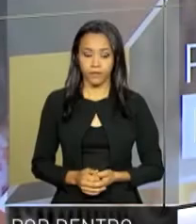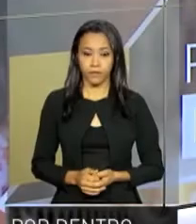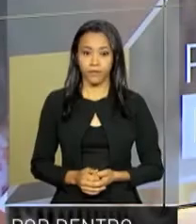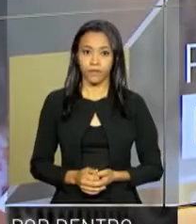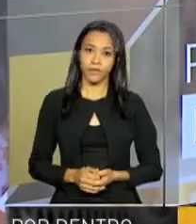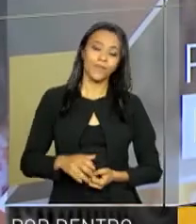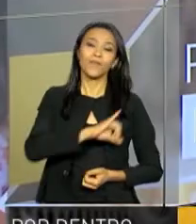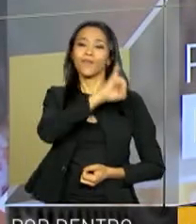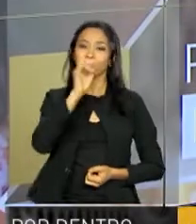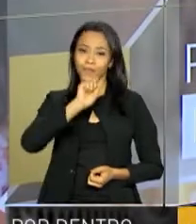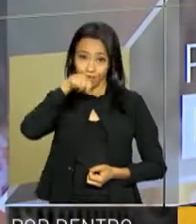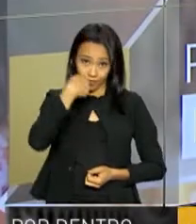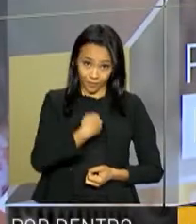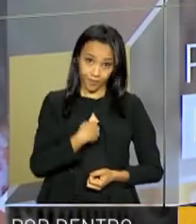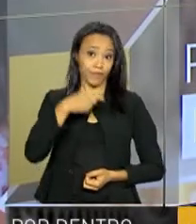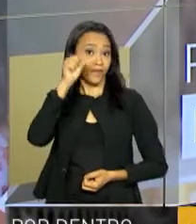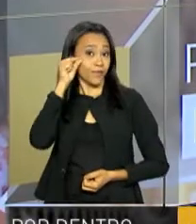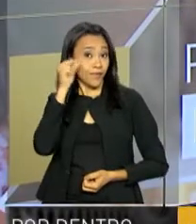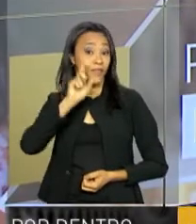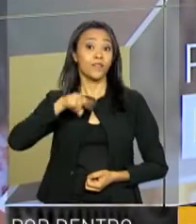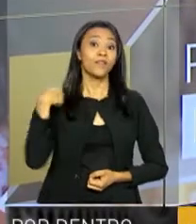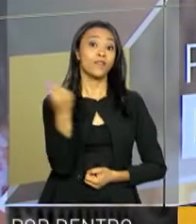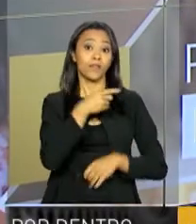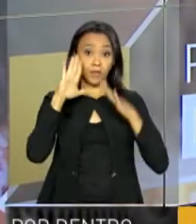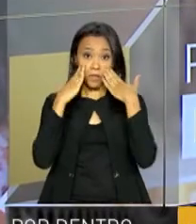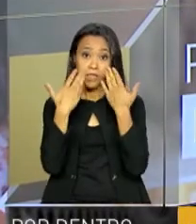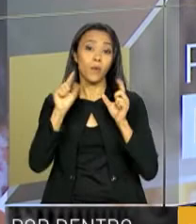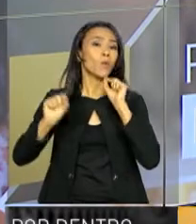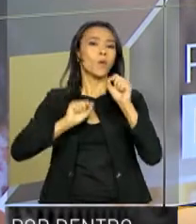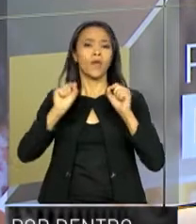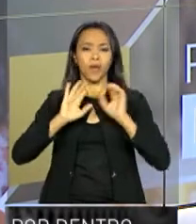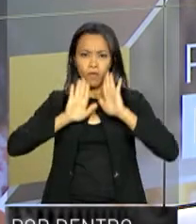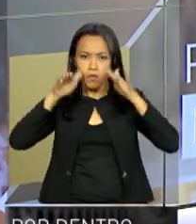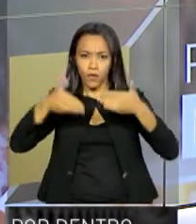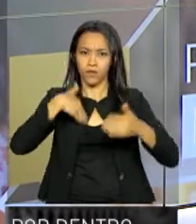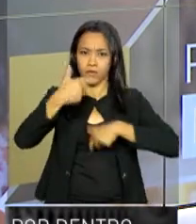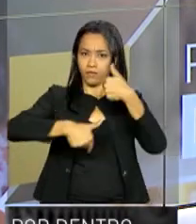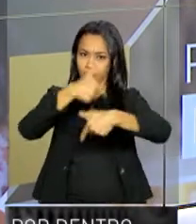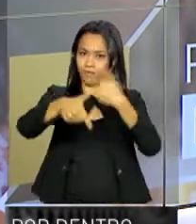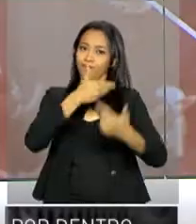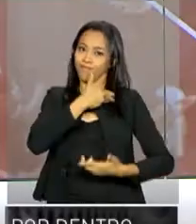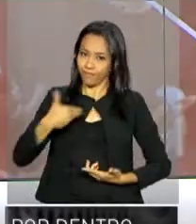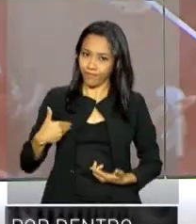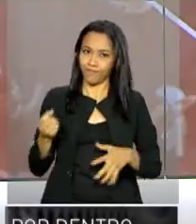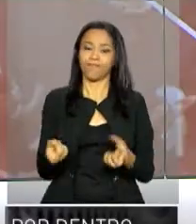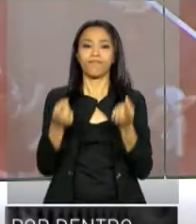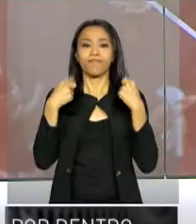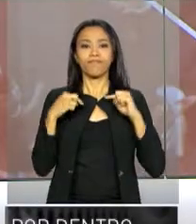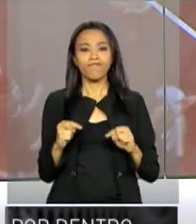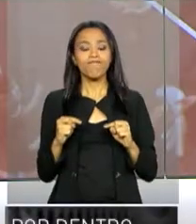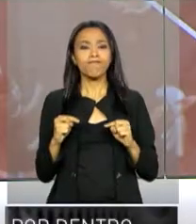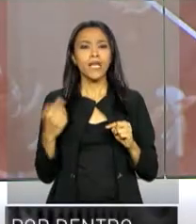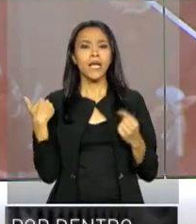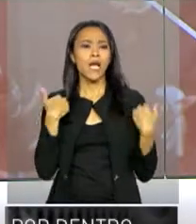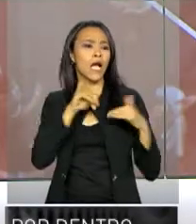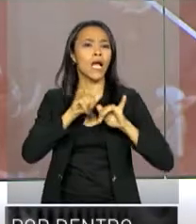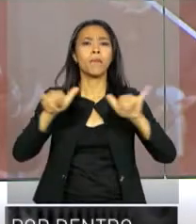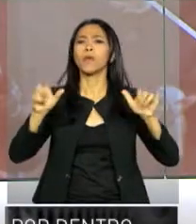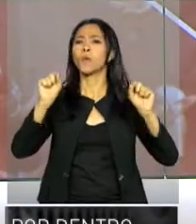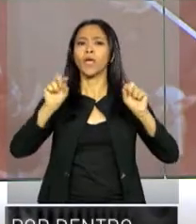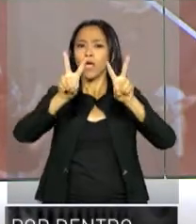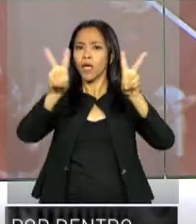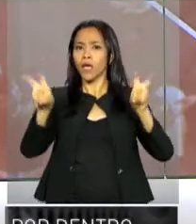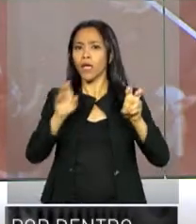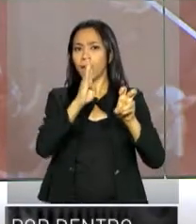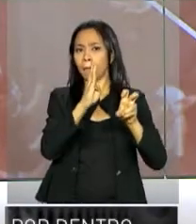olá eu sou renato porfírio e esse é o programa por dentro do governo a campanha be brasil